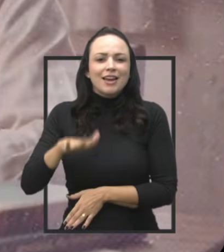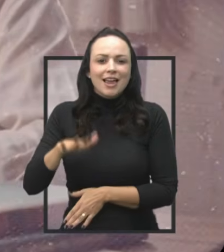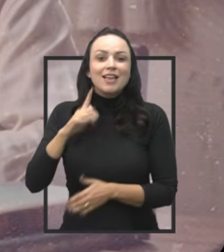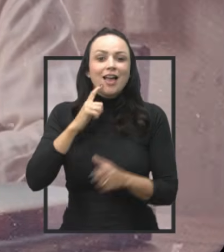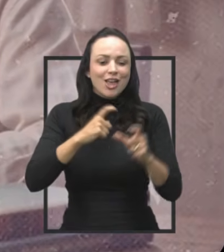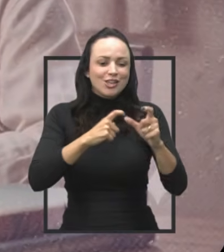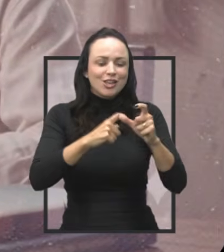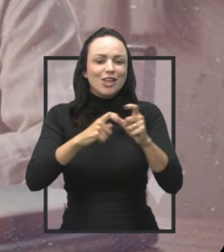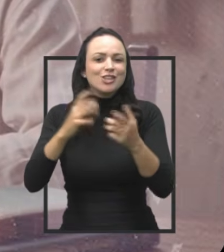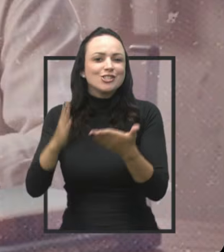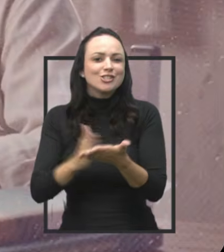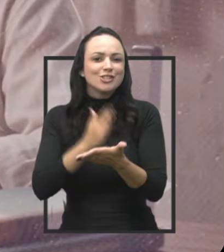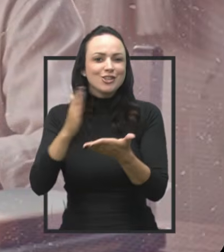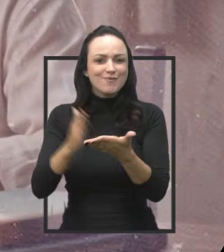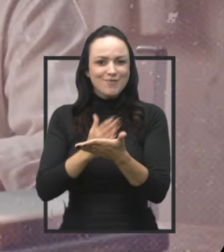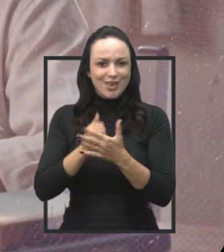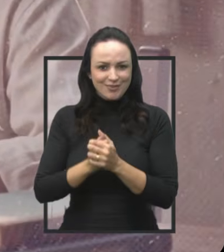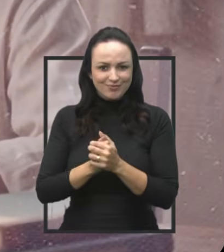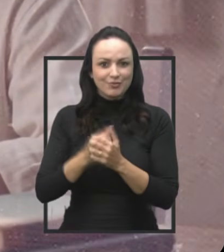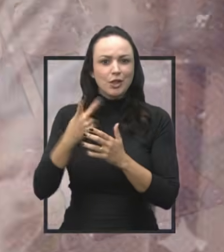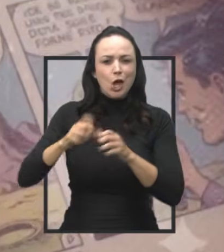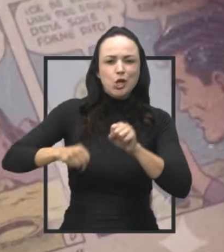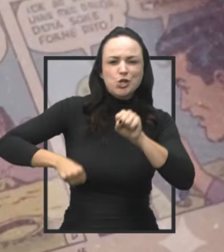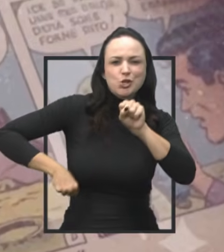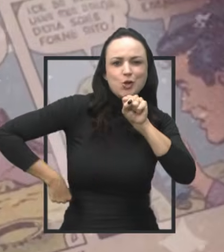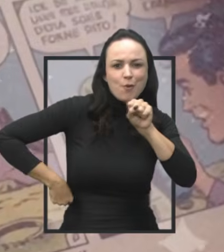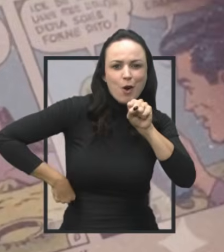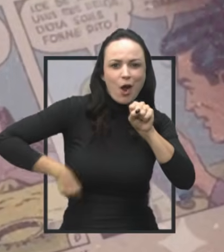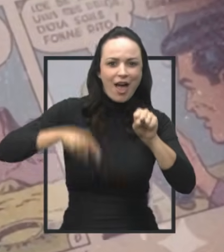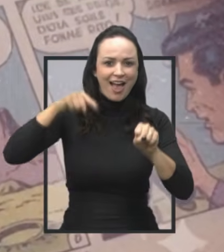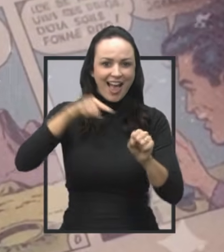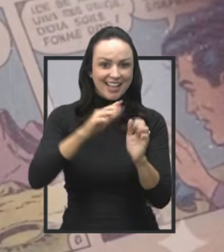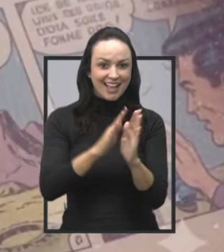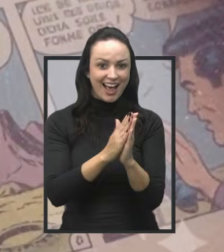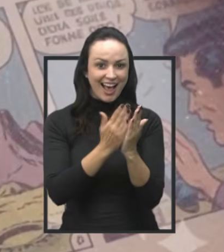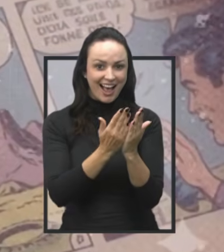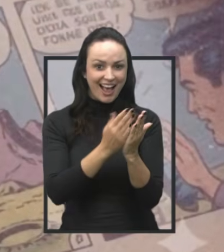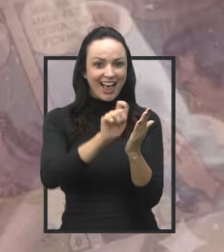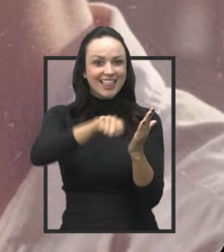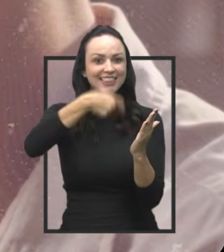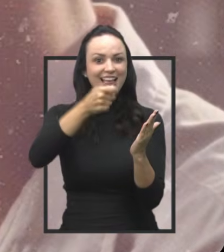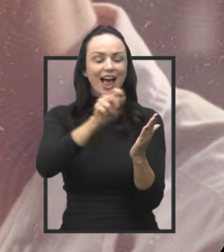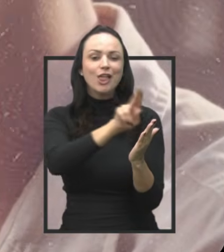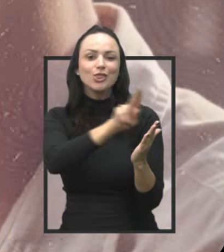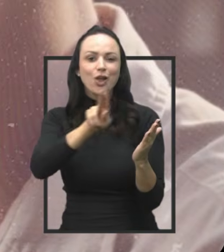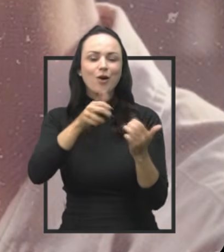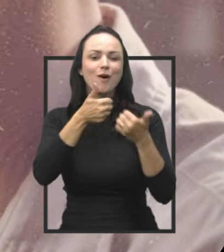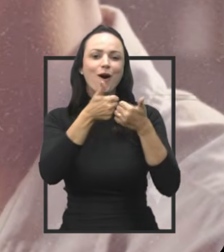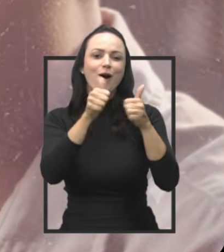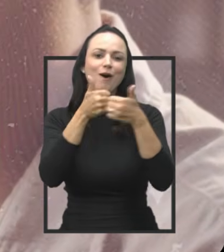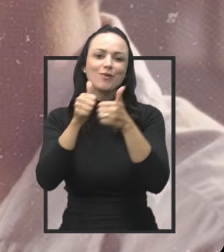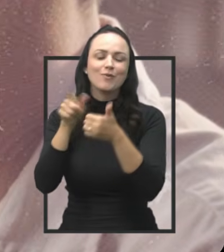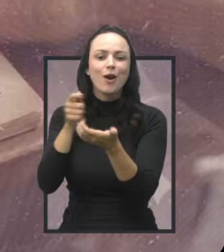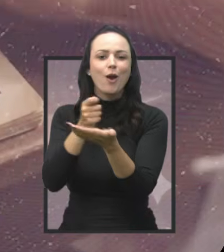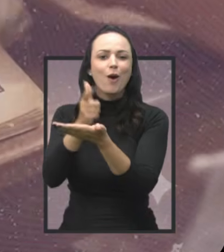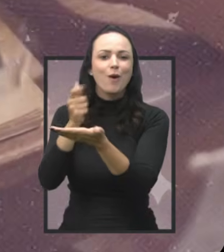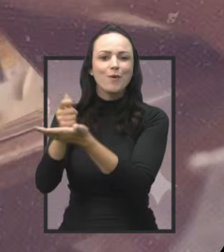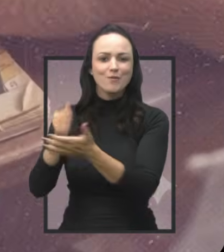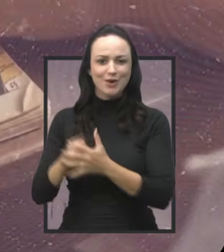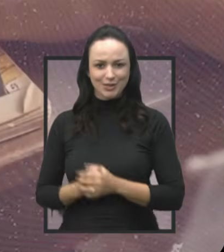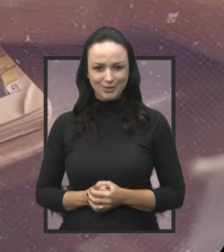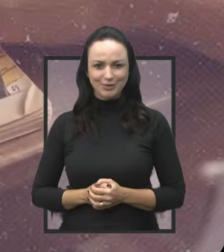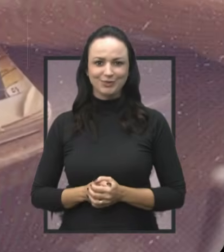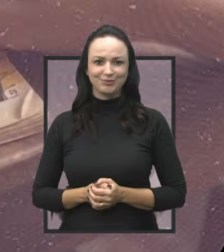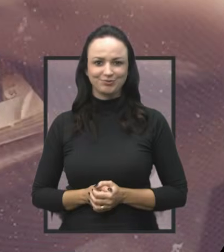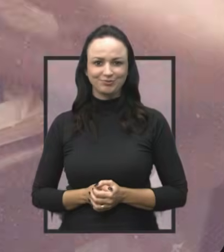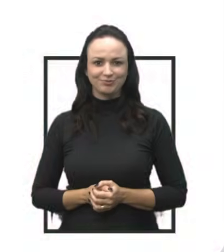os gibis. Assim, os super-heróis saíram dos livros para dar nome aos veículos que ele ia